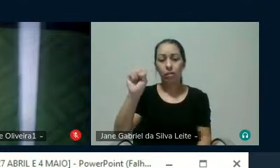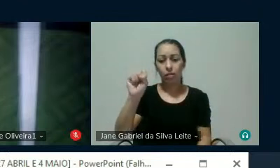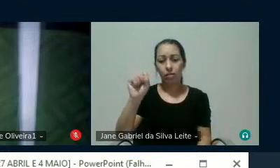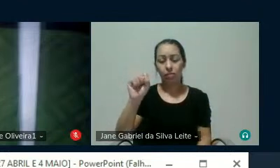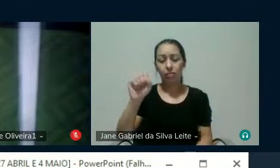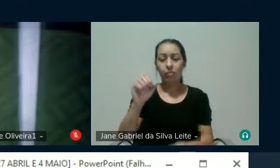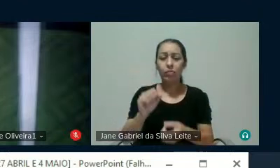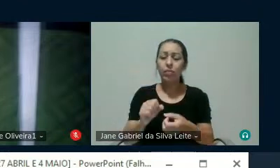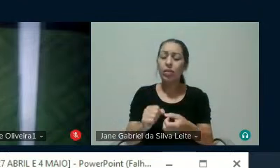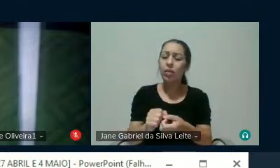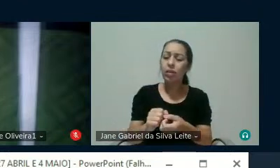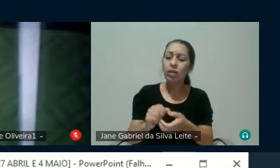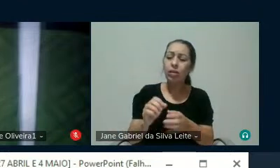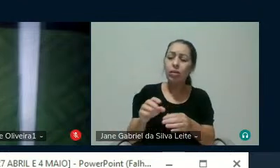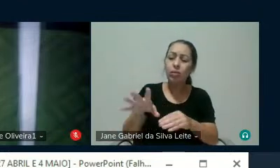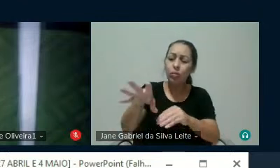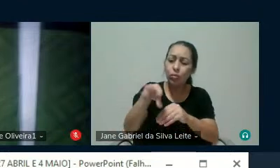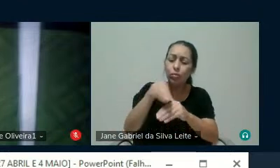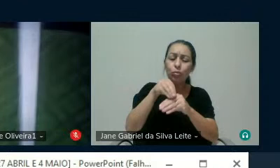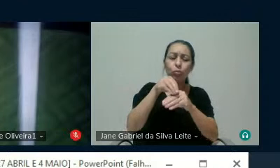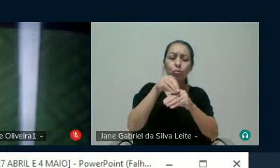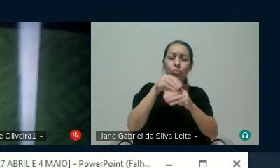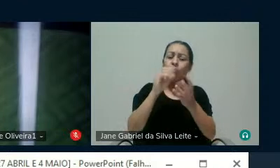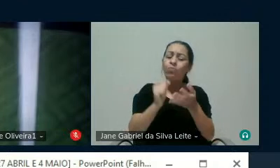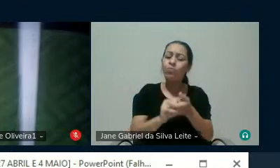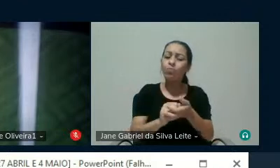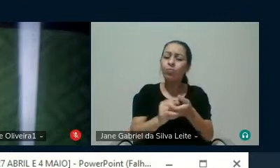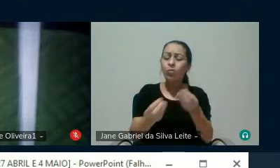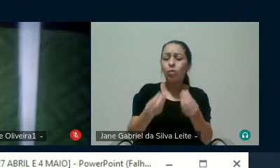forma que um